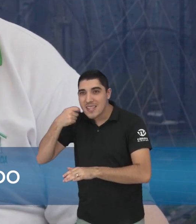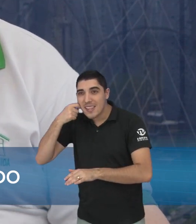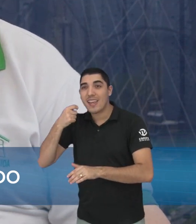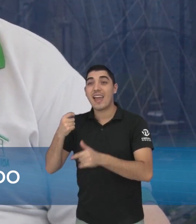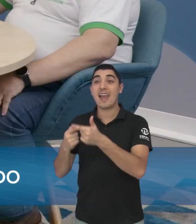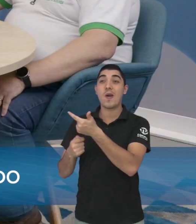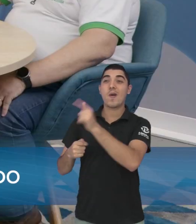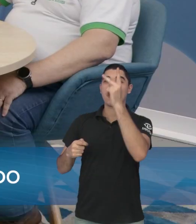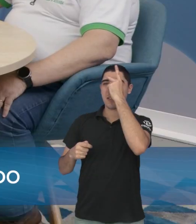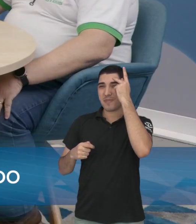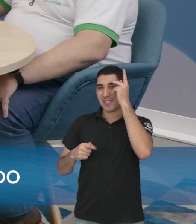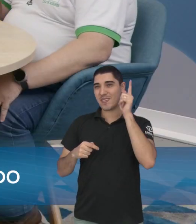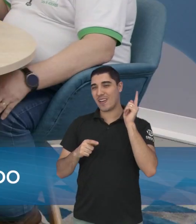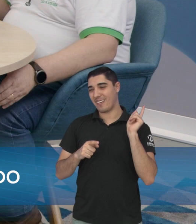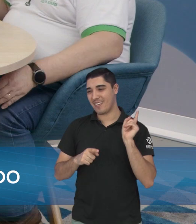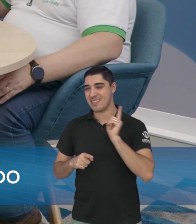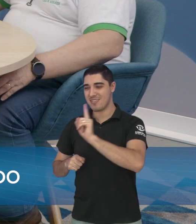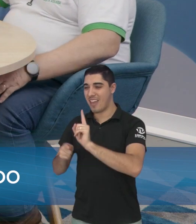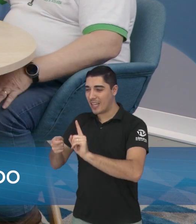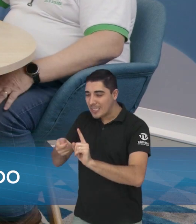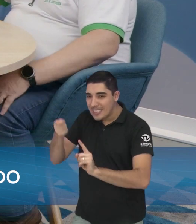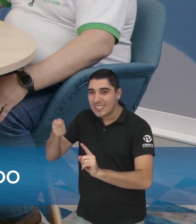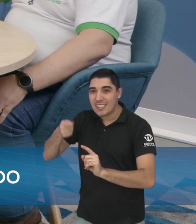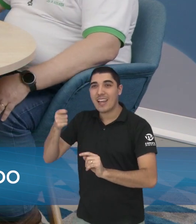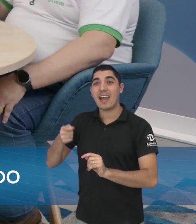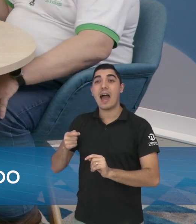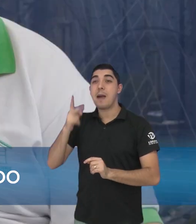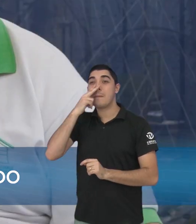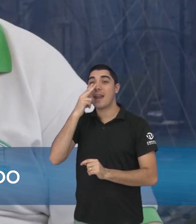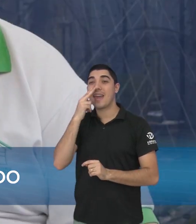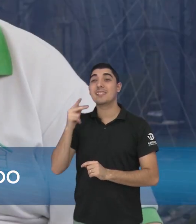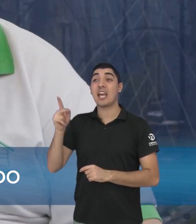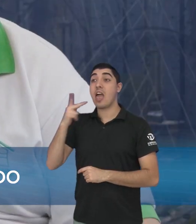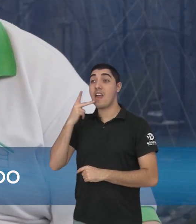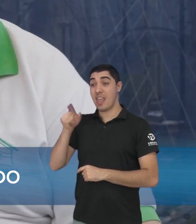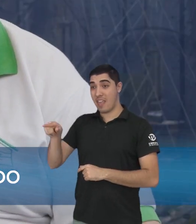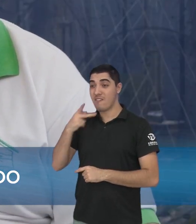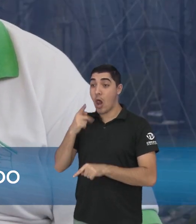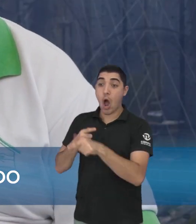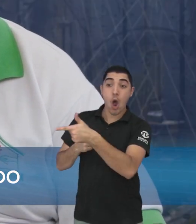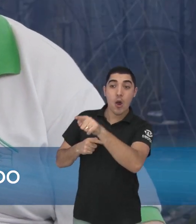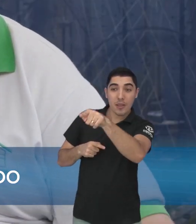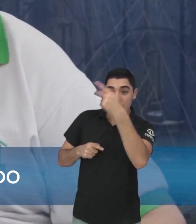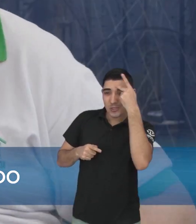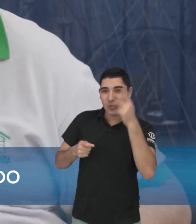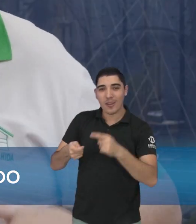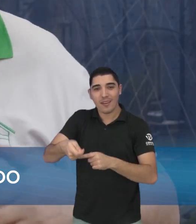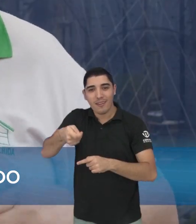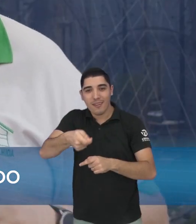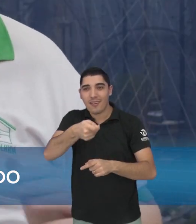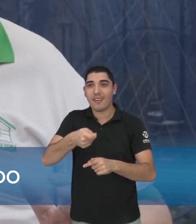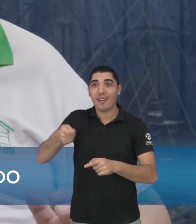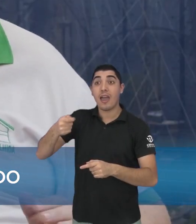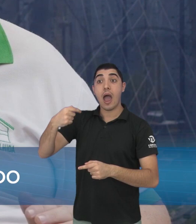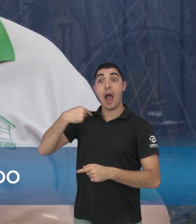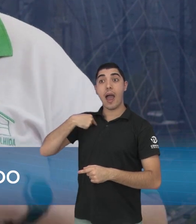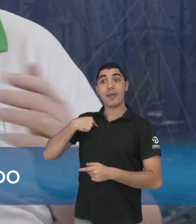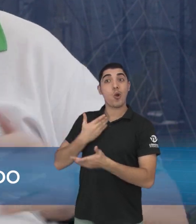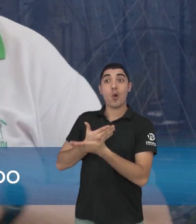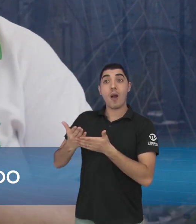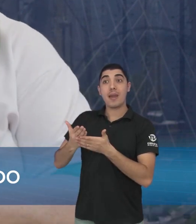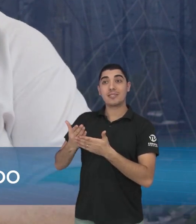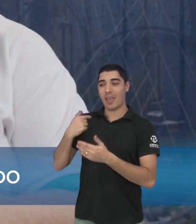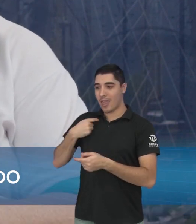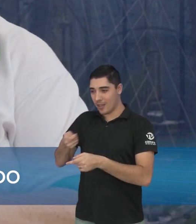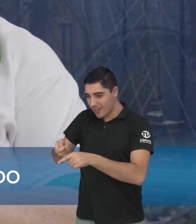brincadeira, terceirizar no sentido, não cobrava nada, mas ele falou, não, vem que meu genro é bacana. Aí começou a ter fila para fazer a barba. Aí eu